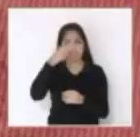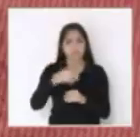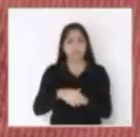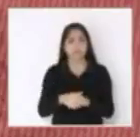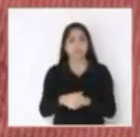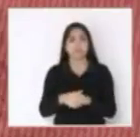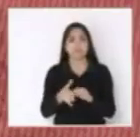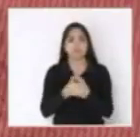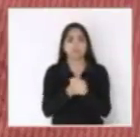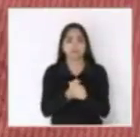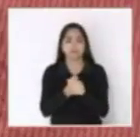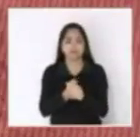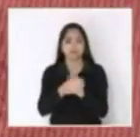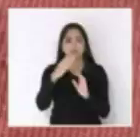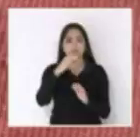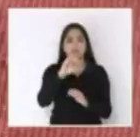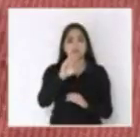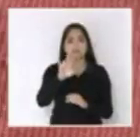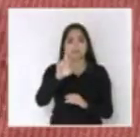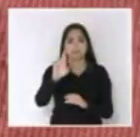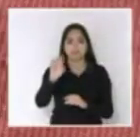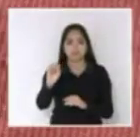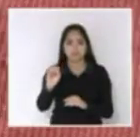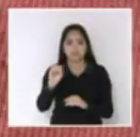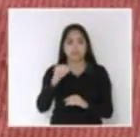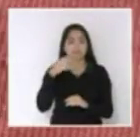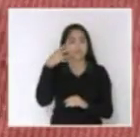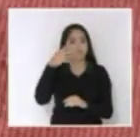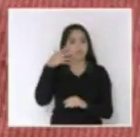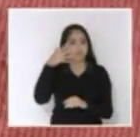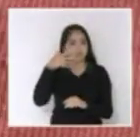Cumprimentar aí o Ciro pela fala.